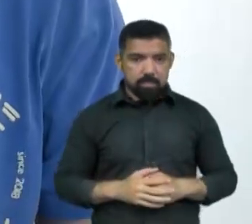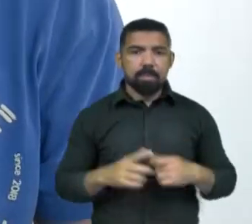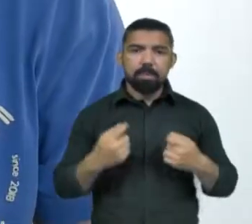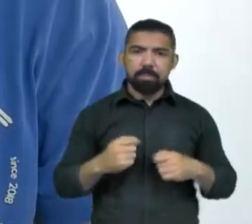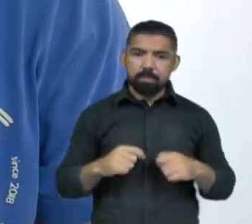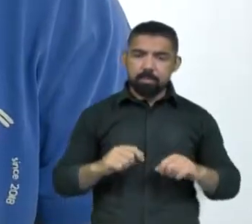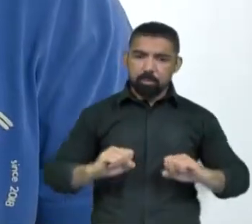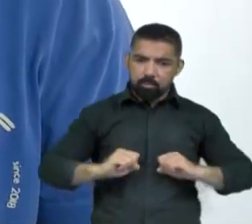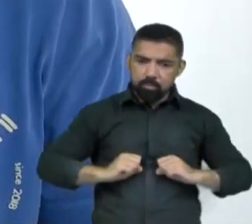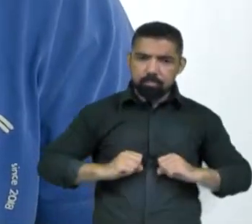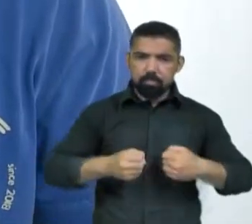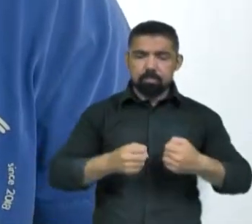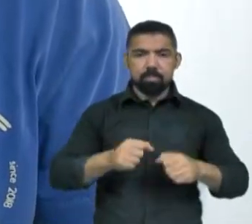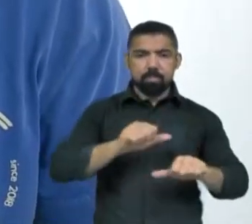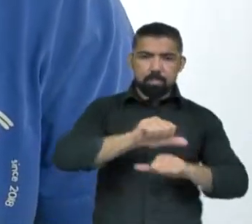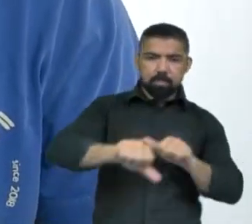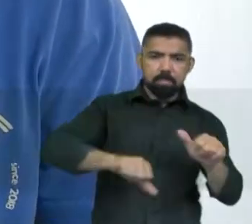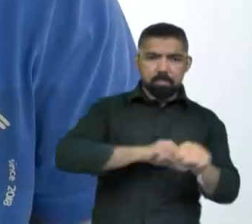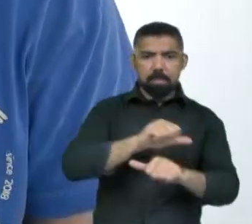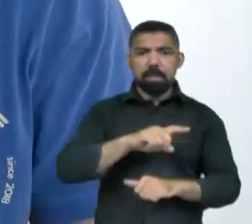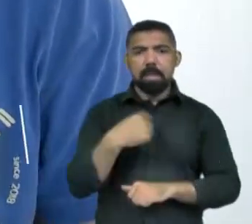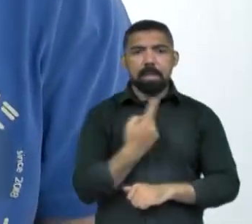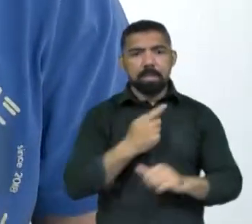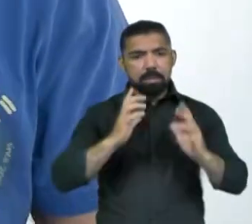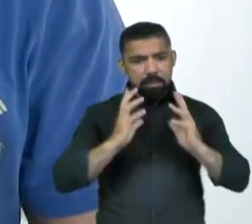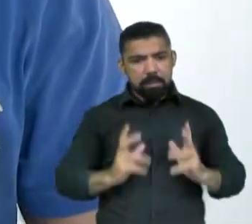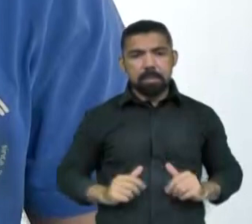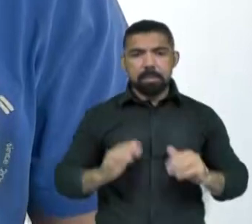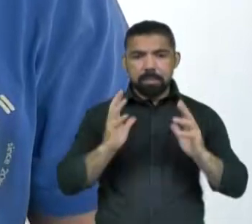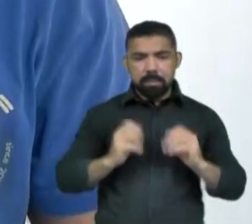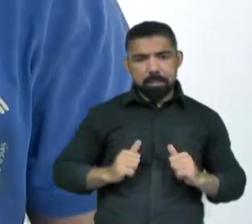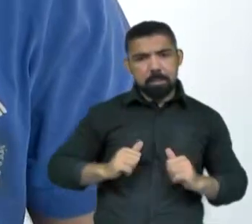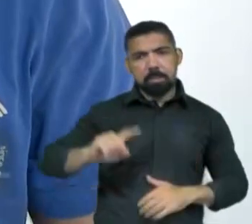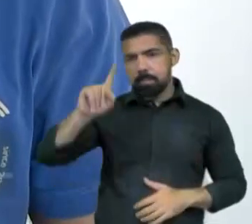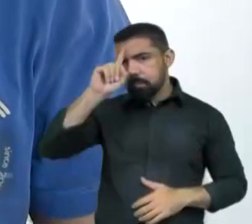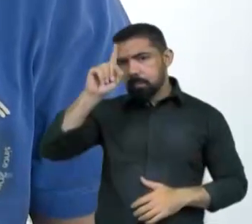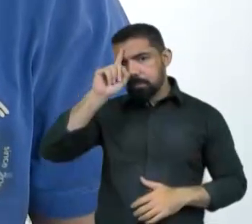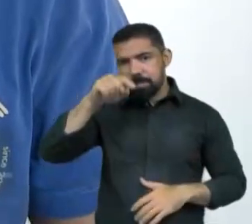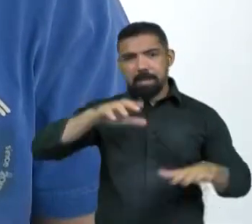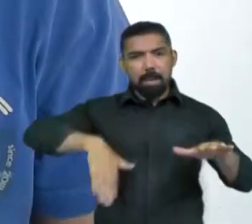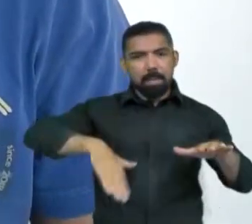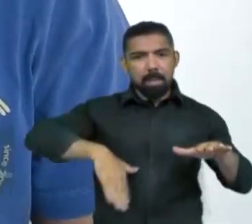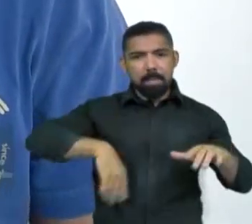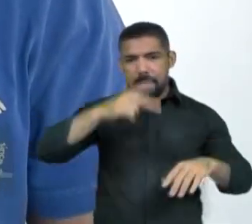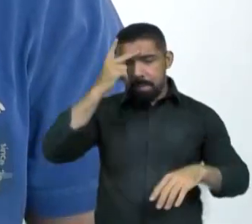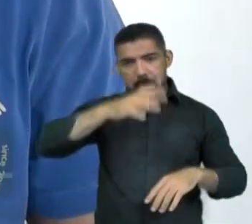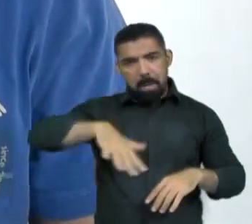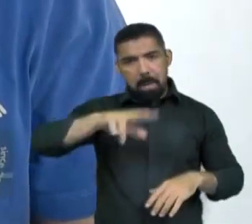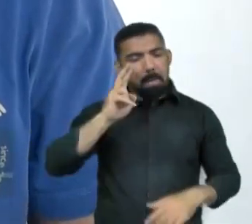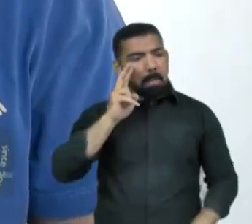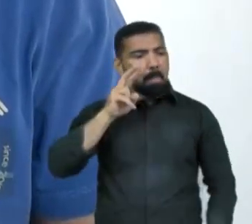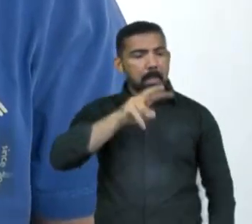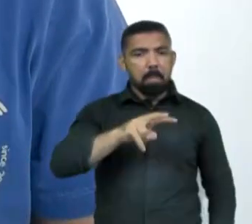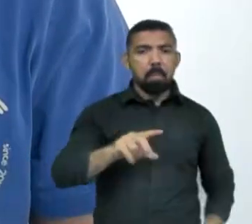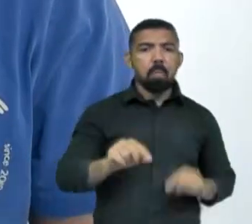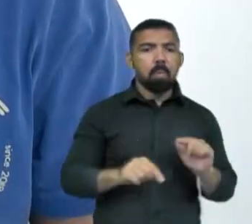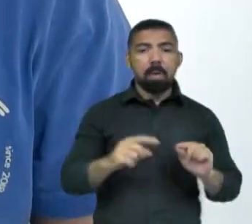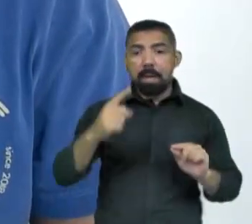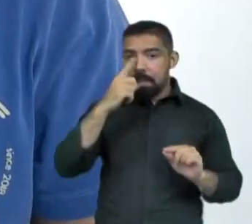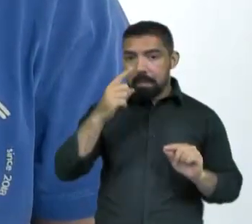mais que a gente limpe as praias aqui diariamente e as pessoas que, né, despejam esses